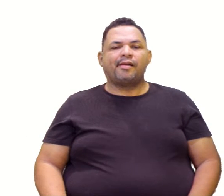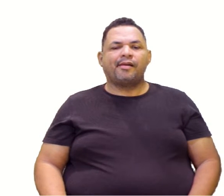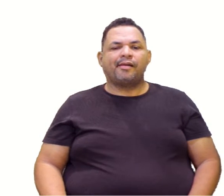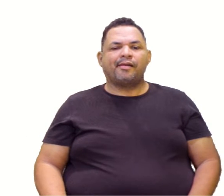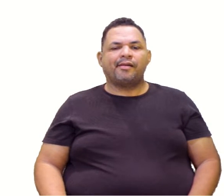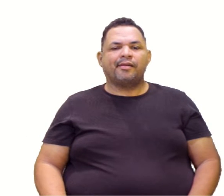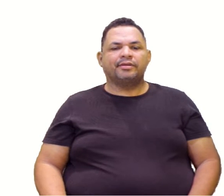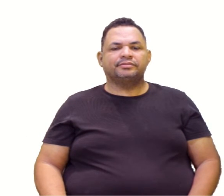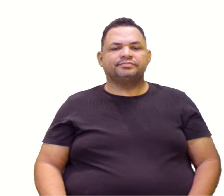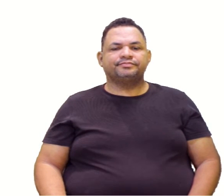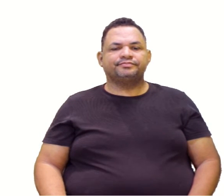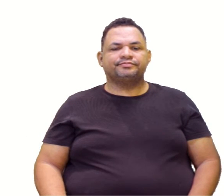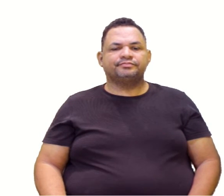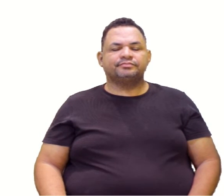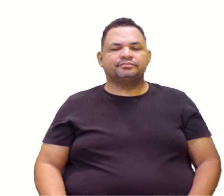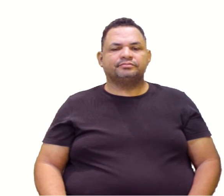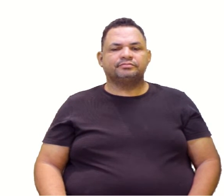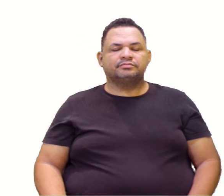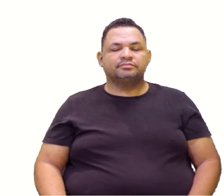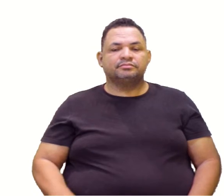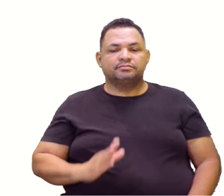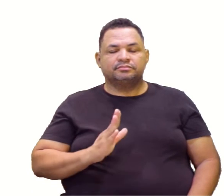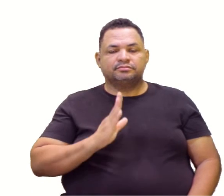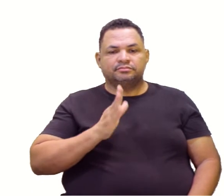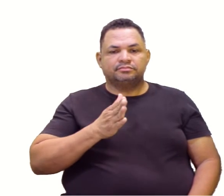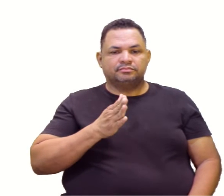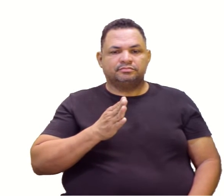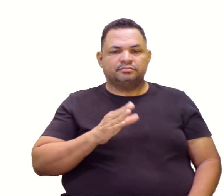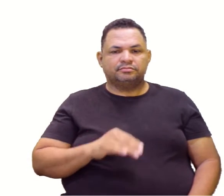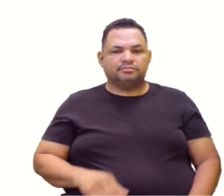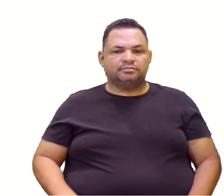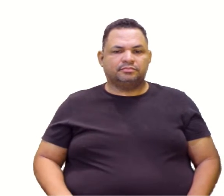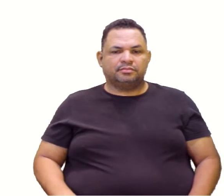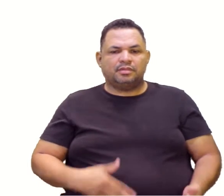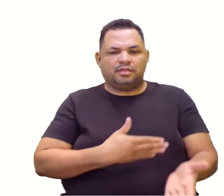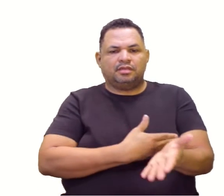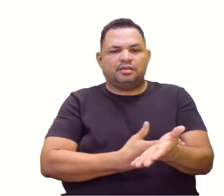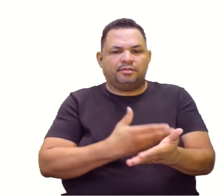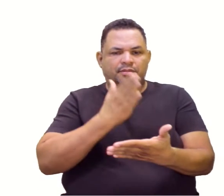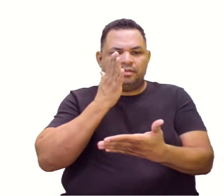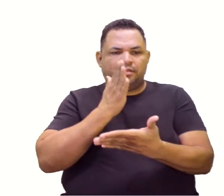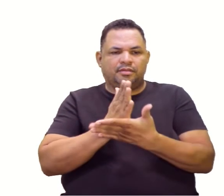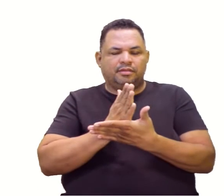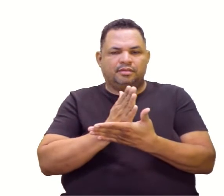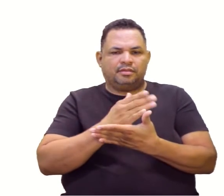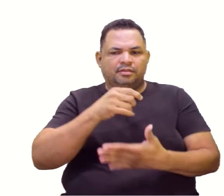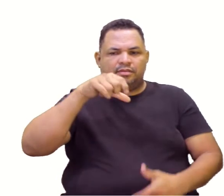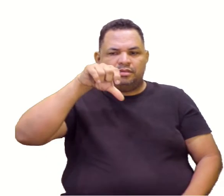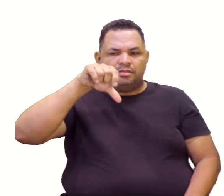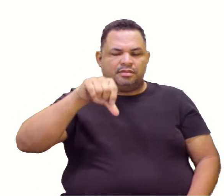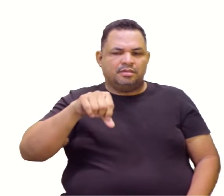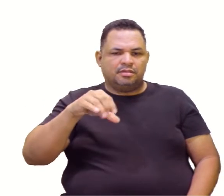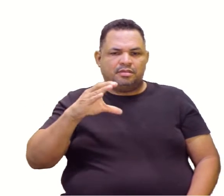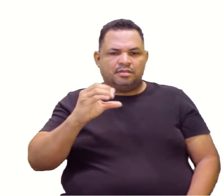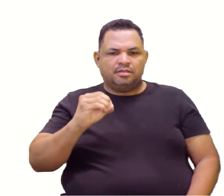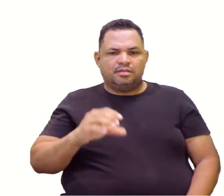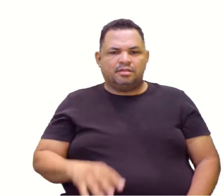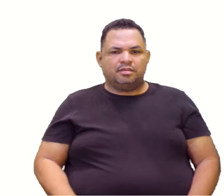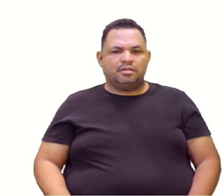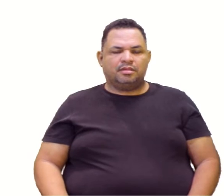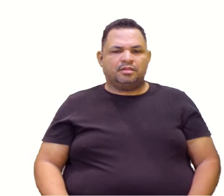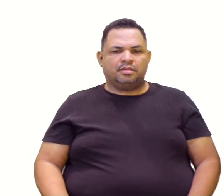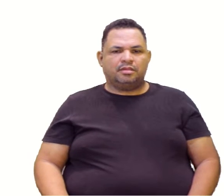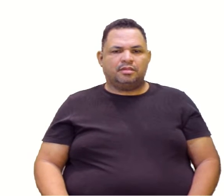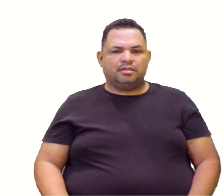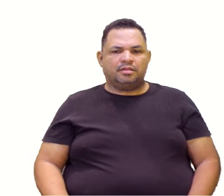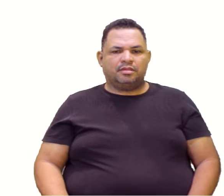sabe que a gente já sabe que essa parte branca é metade, né? É metade, é 90 graus, então é um triângulo, um